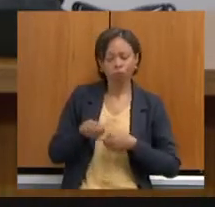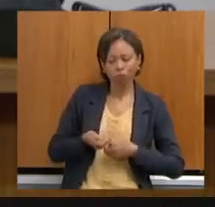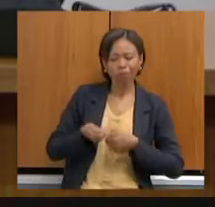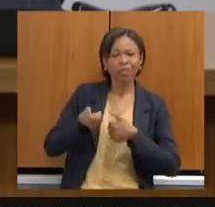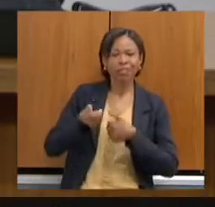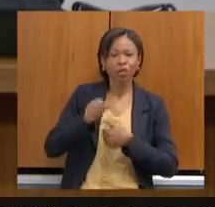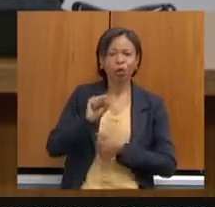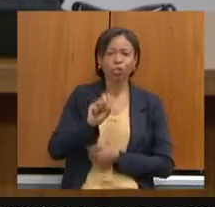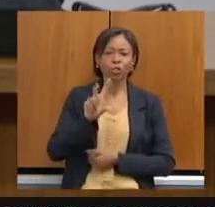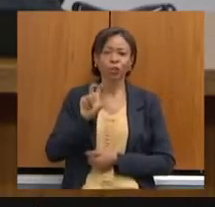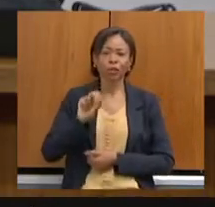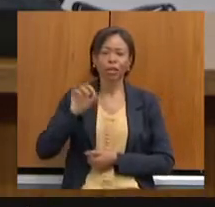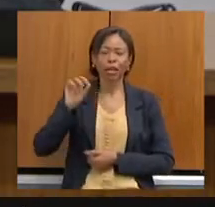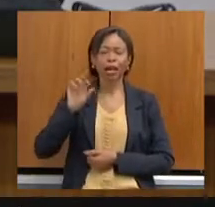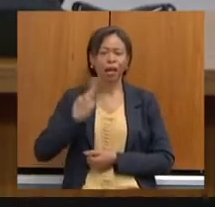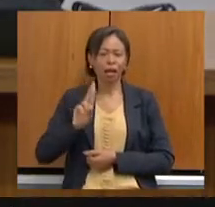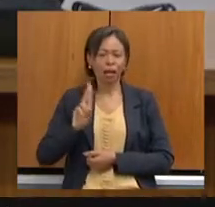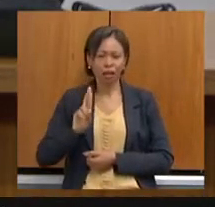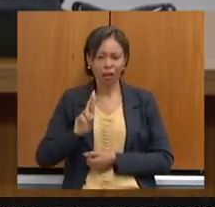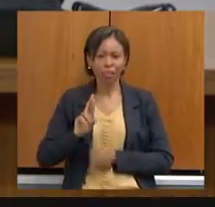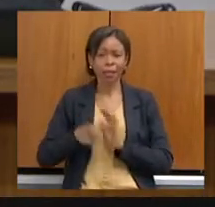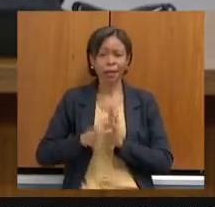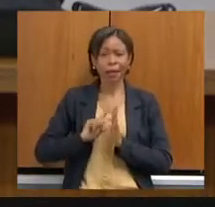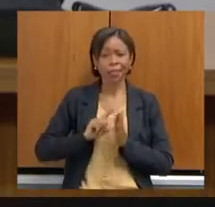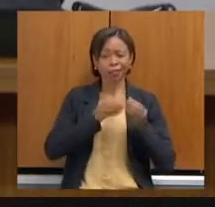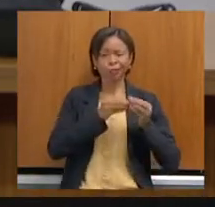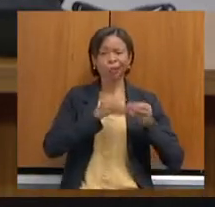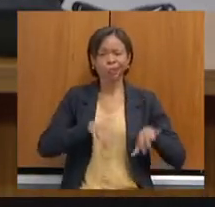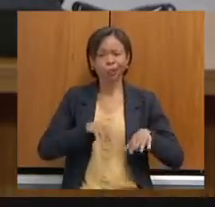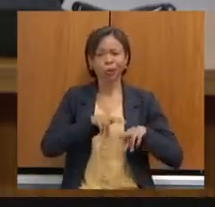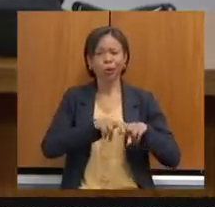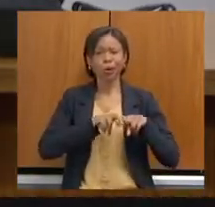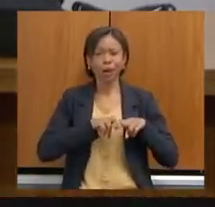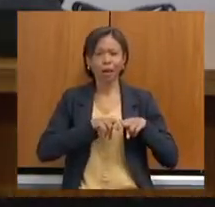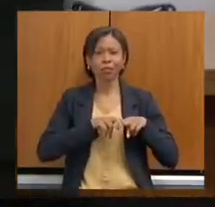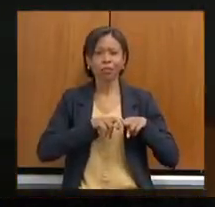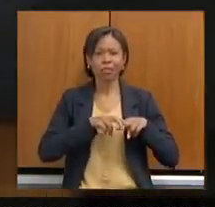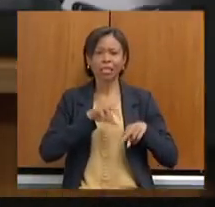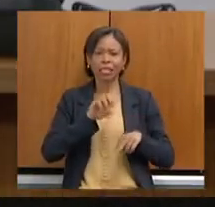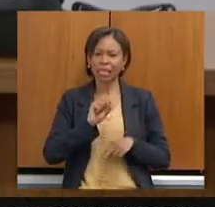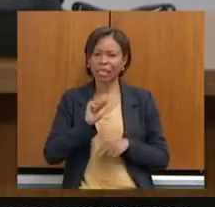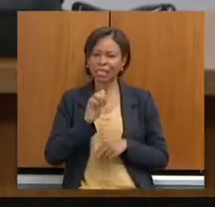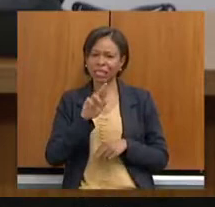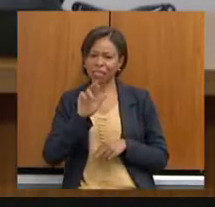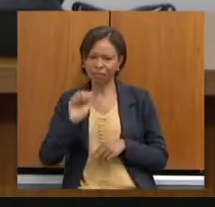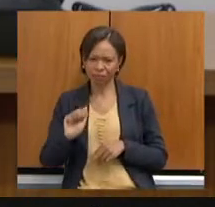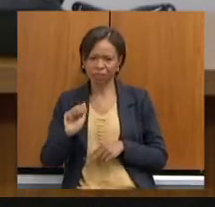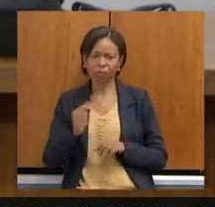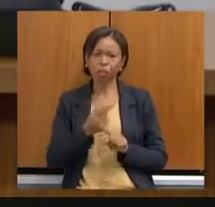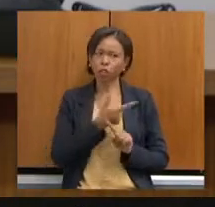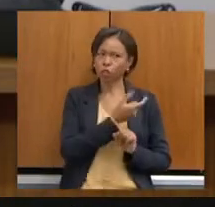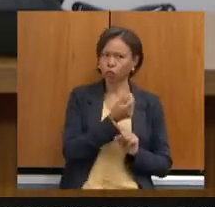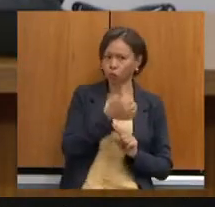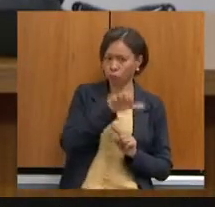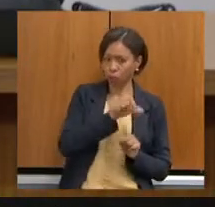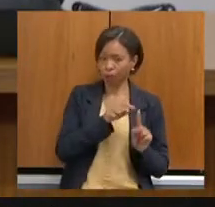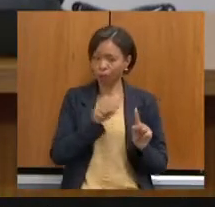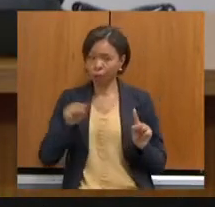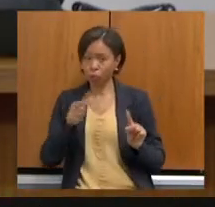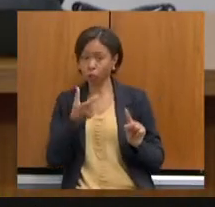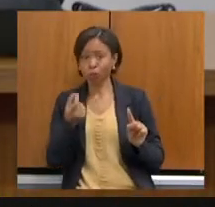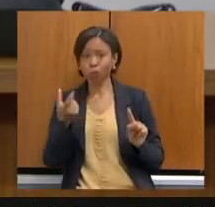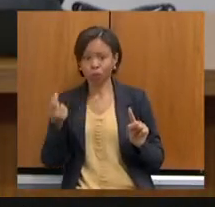de 850 reais por perdas comprovadas referente à safra 2019/2020 então esses agricultores